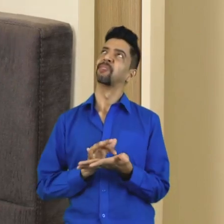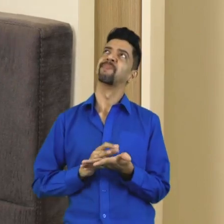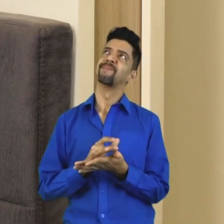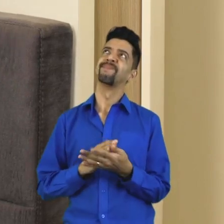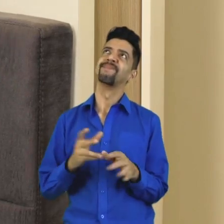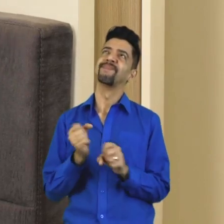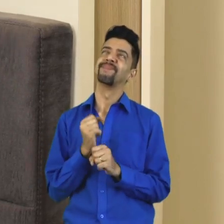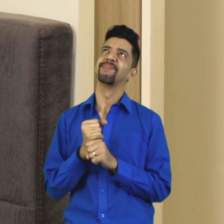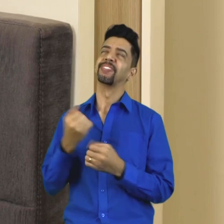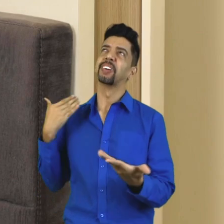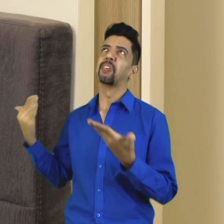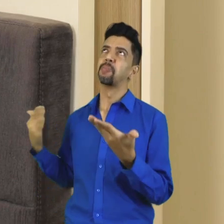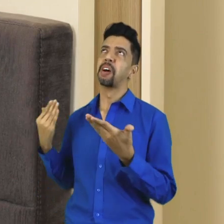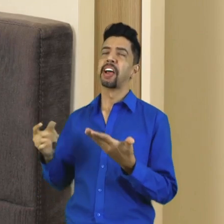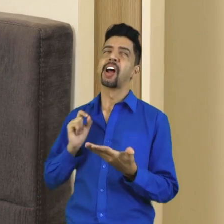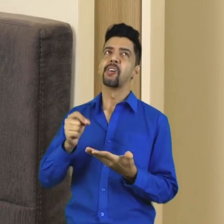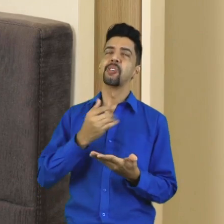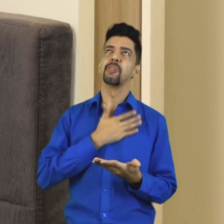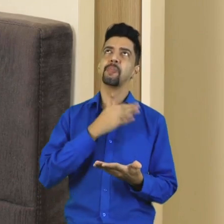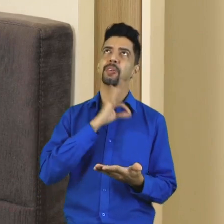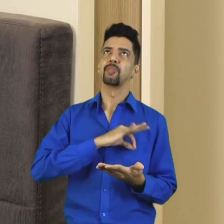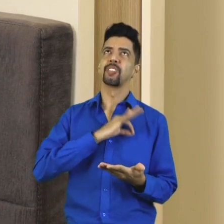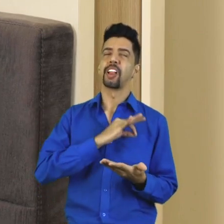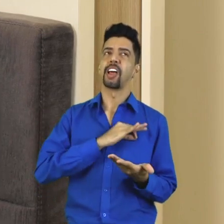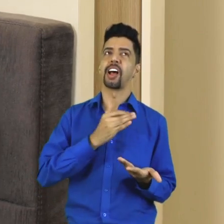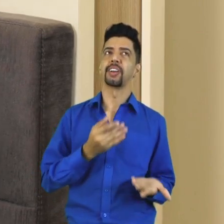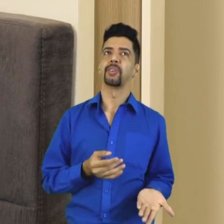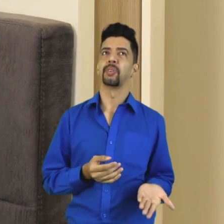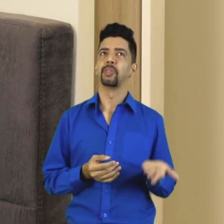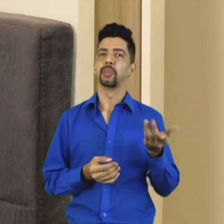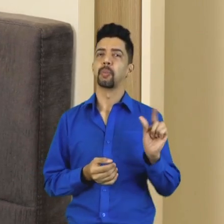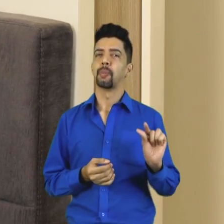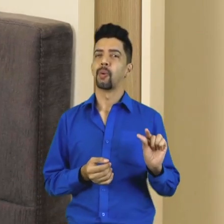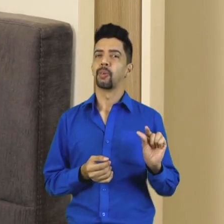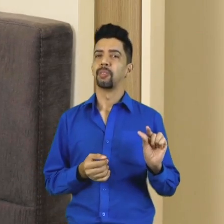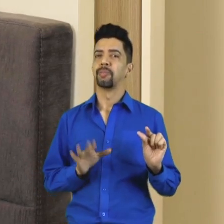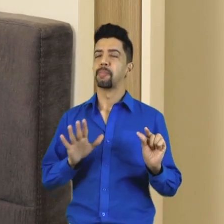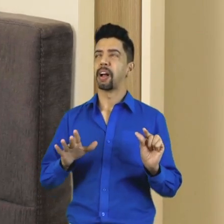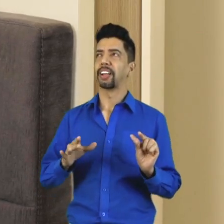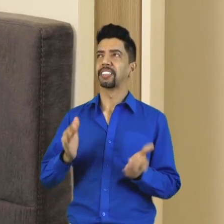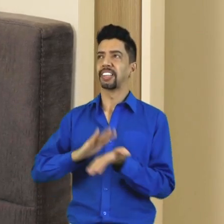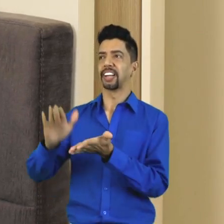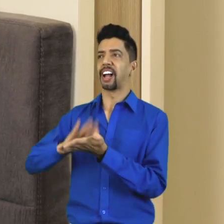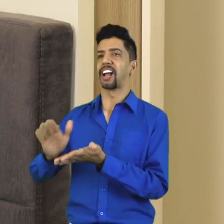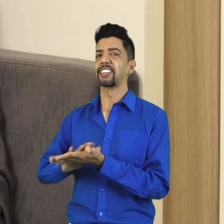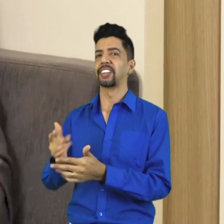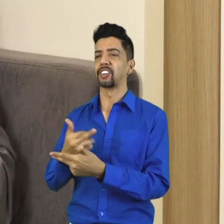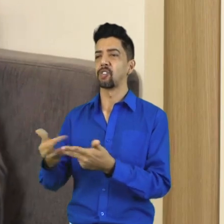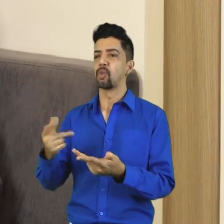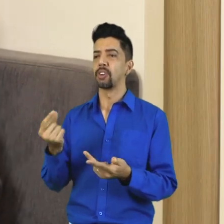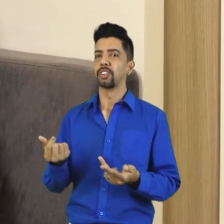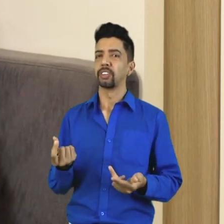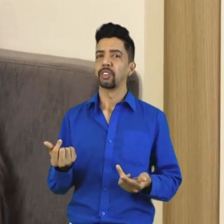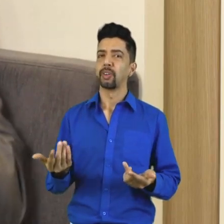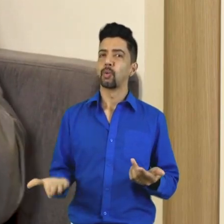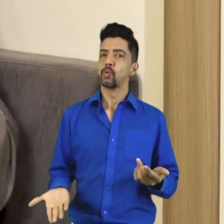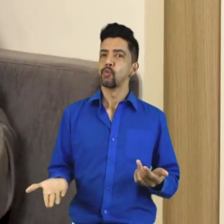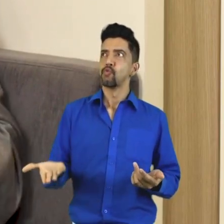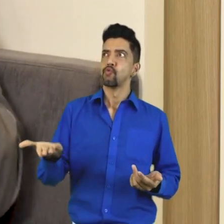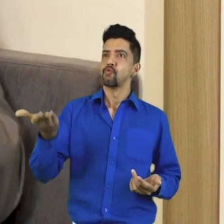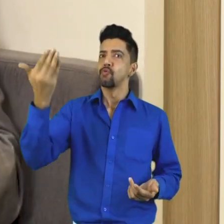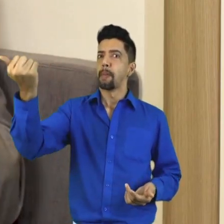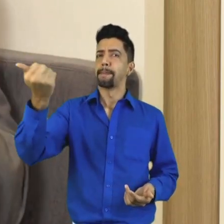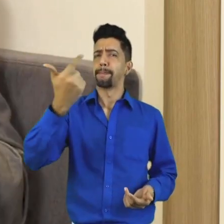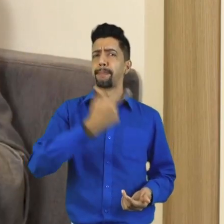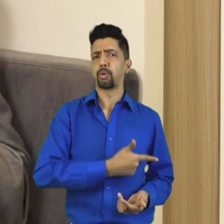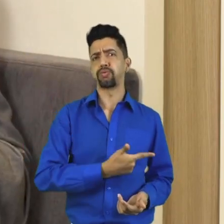que a gente ganha e verdadeiramente o que a gente gasta e o tempo das coisas como elas estão hoje. A gente não aprendeu a analisar